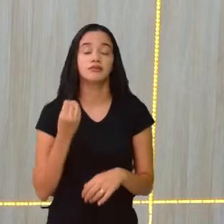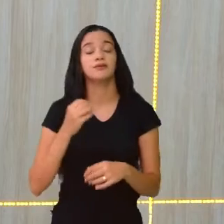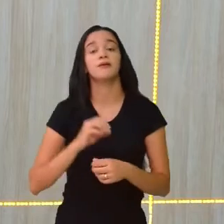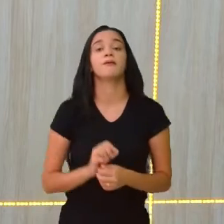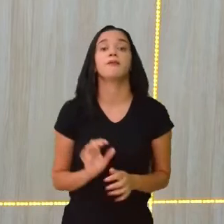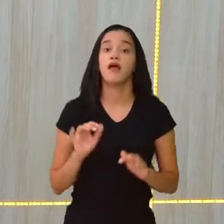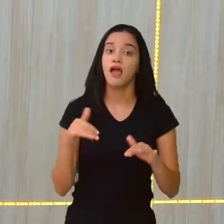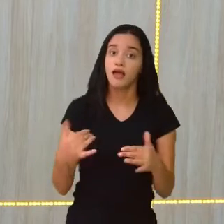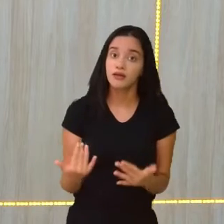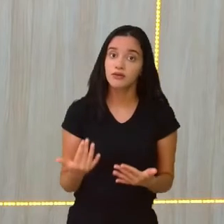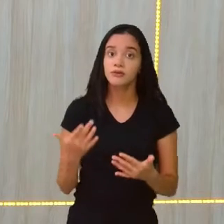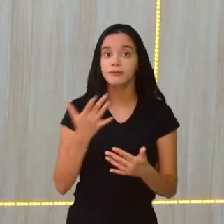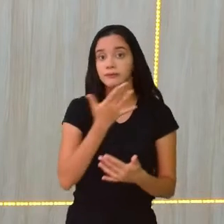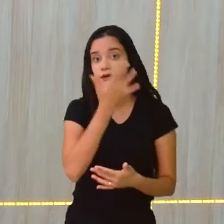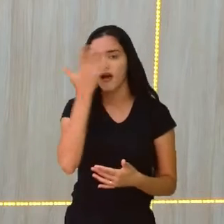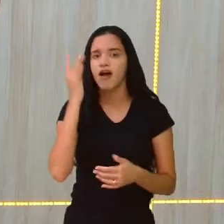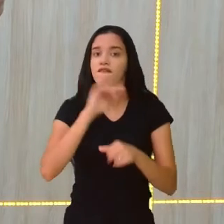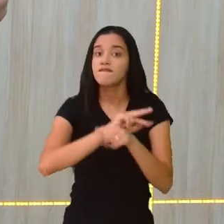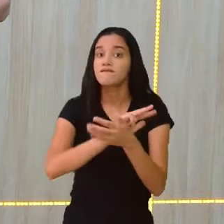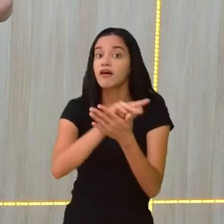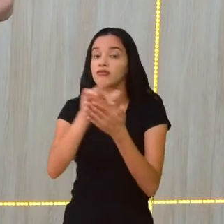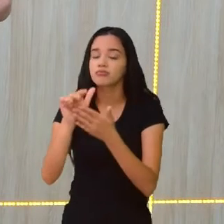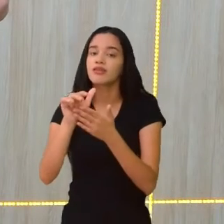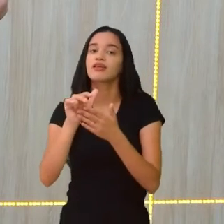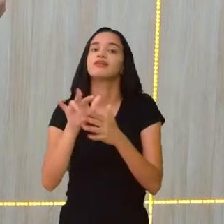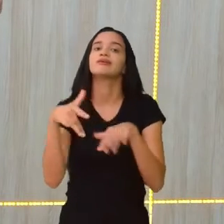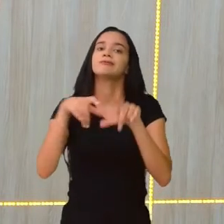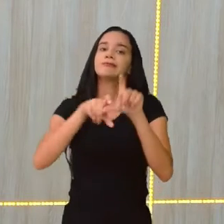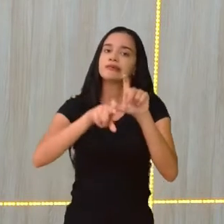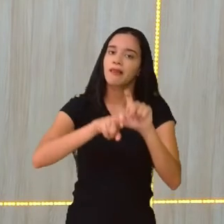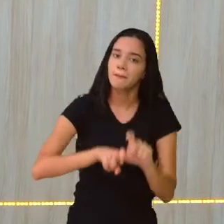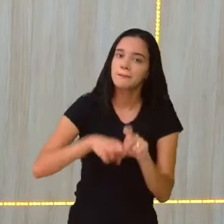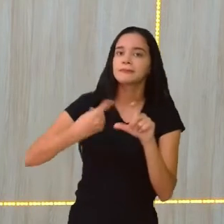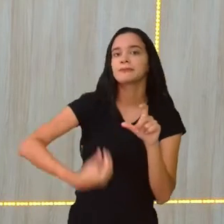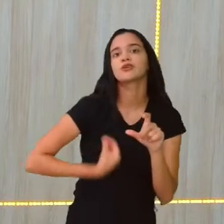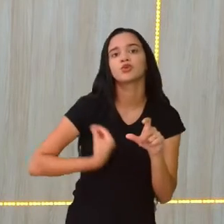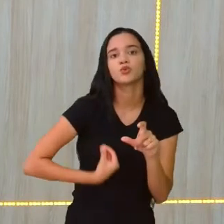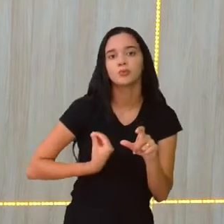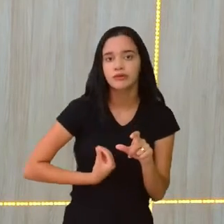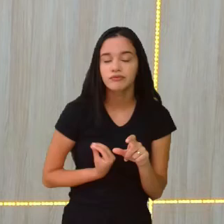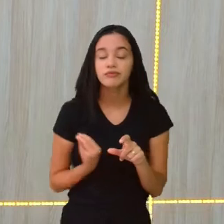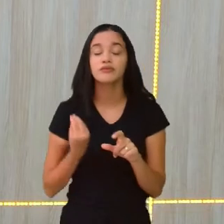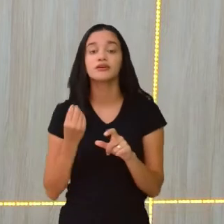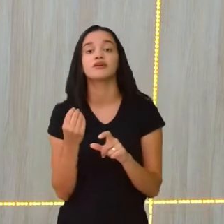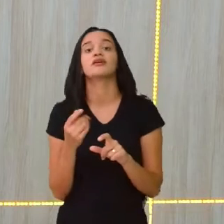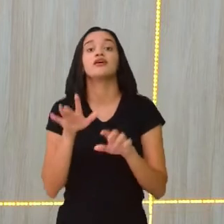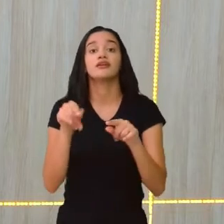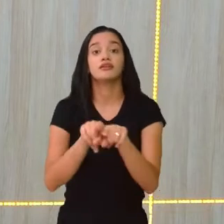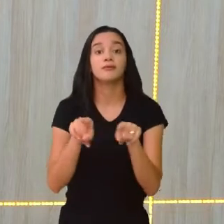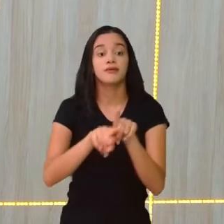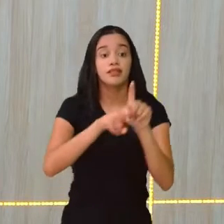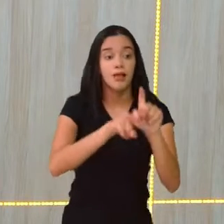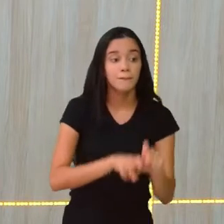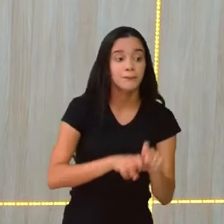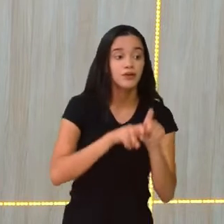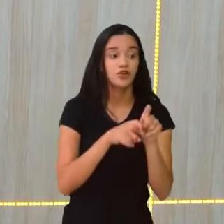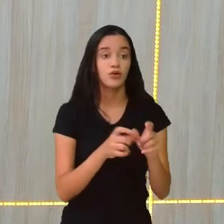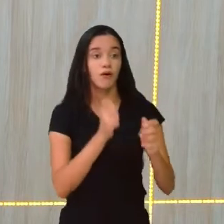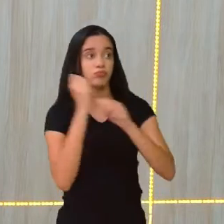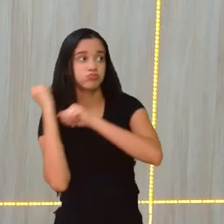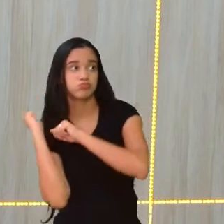oferece. Então, muitas pessoas dependem aí desse rio para a sua sobrevivência. Então, eles dependem da pesca, eles